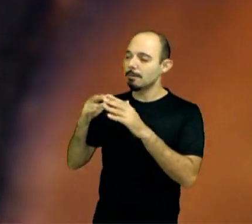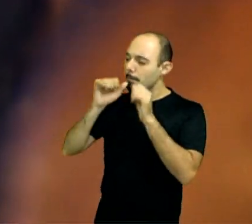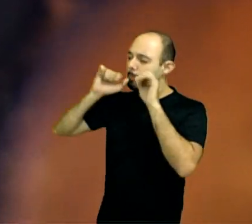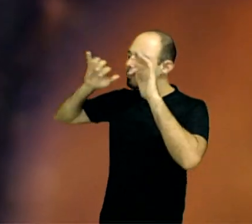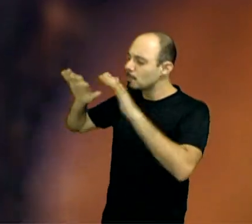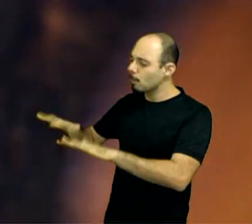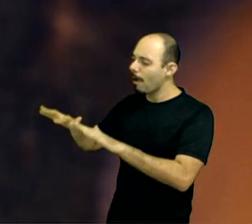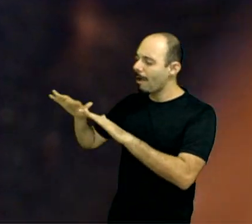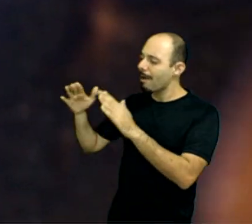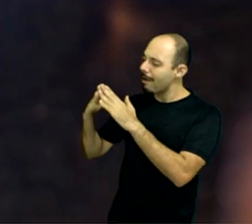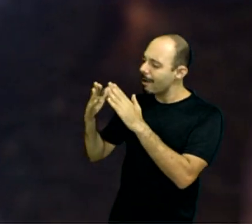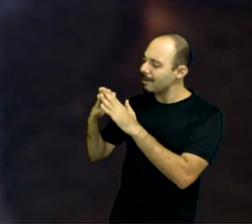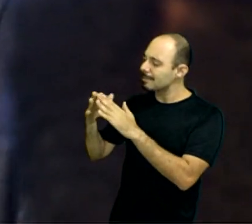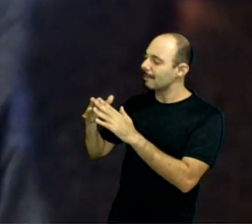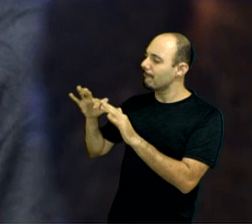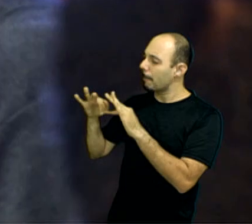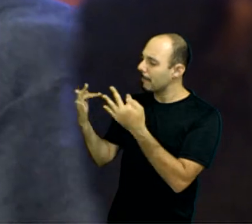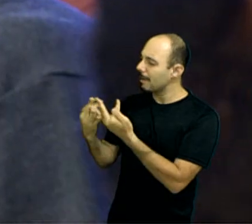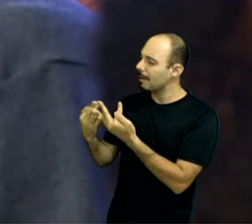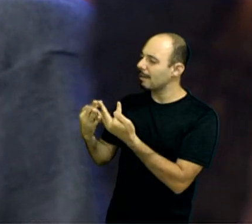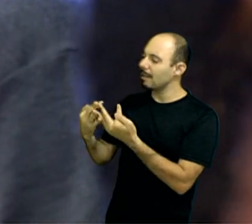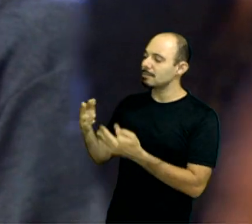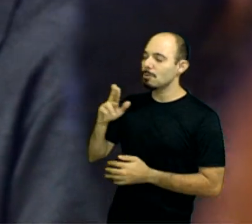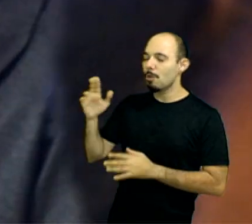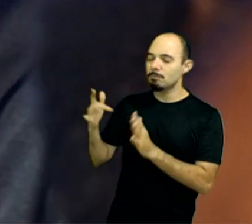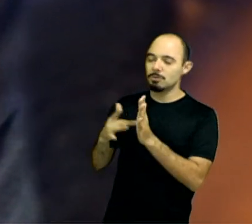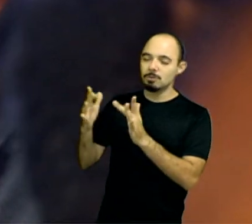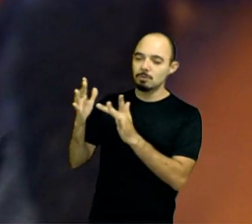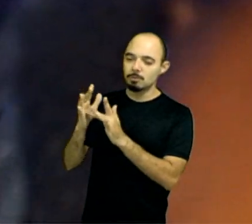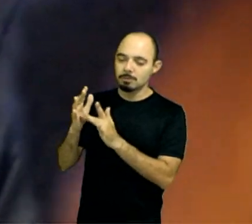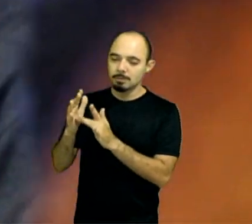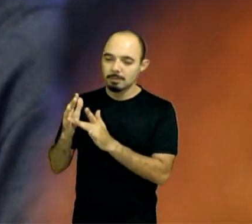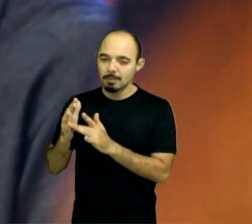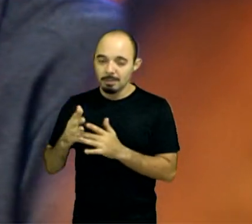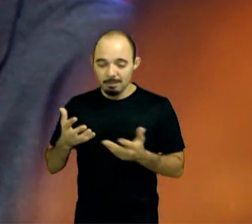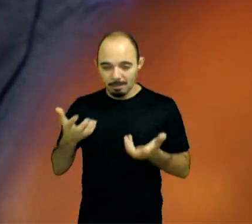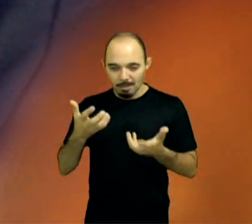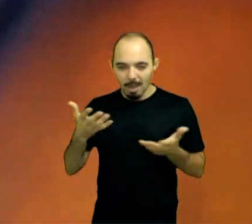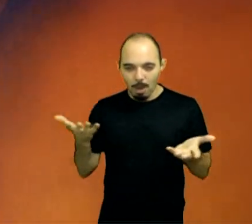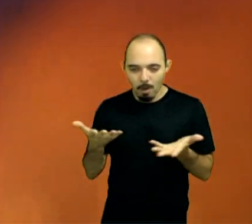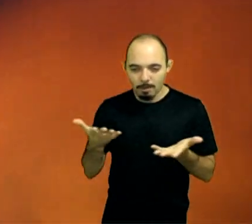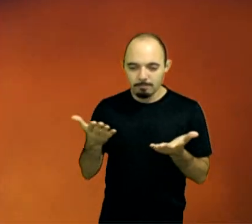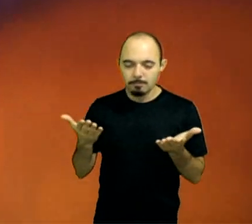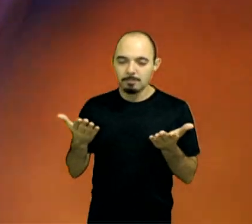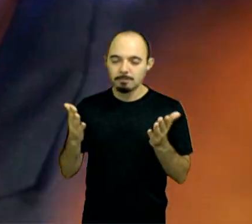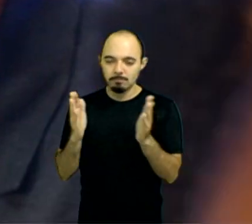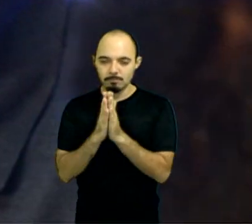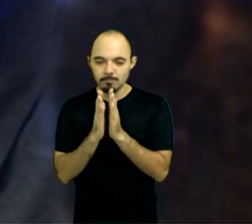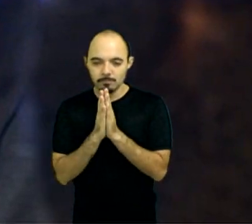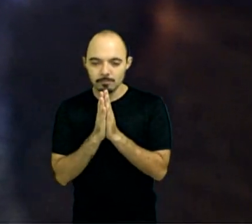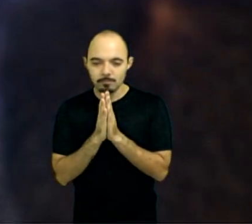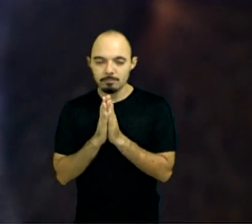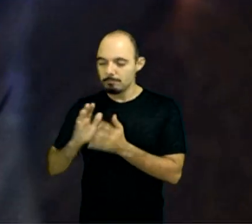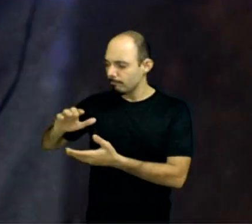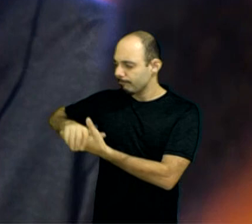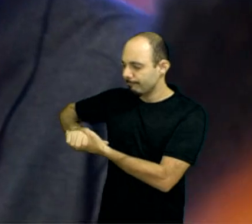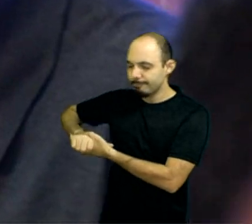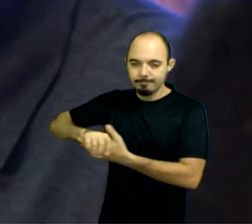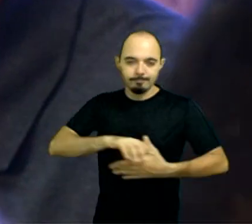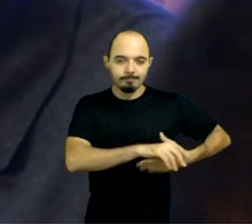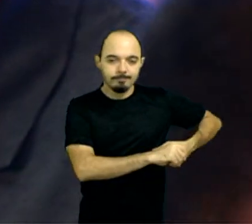Glorifica o Teu nome, Senhor. Queria que você orasse por quem está à sua direita e à sua esquerda.